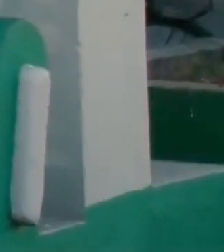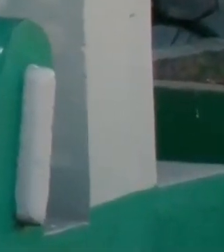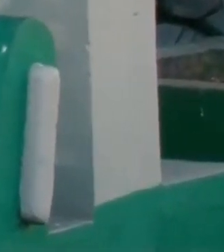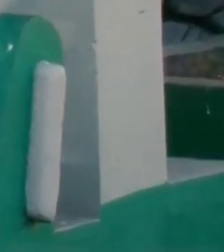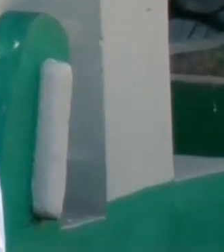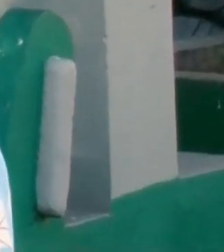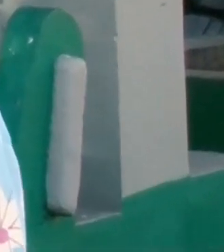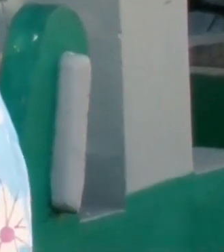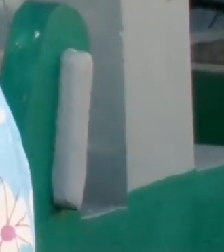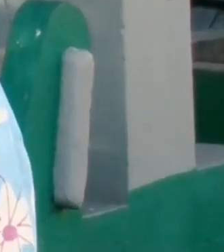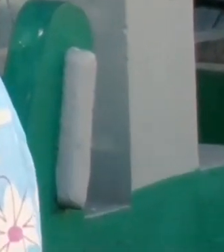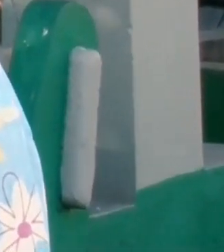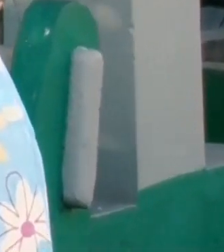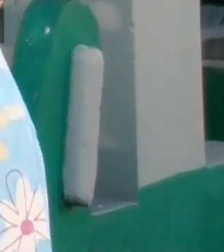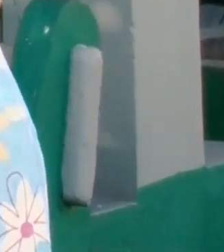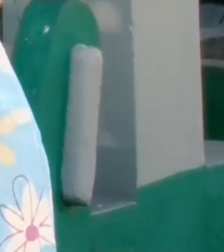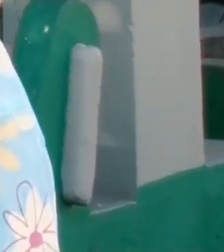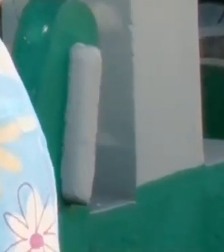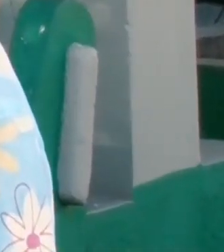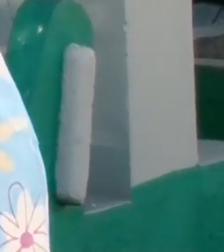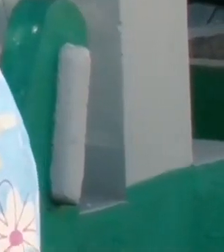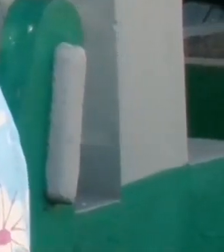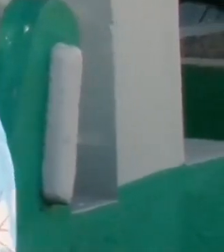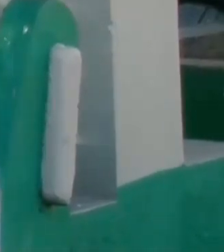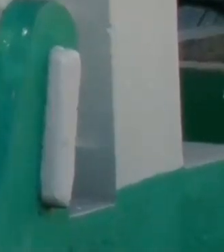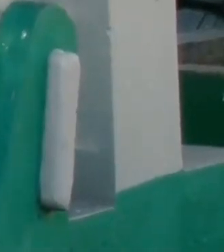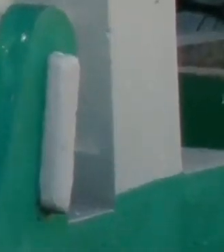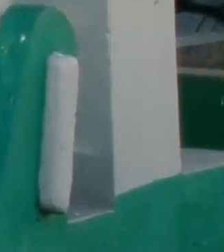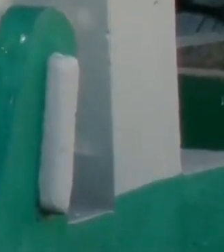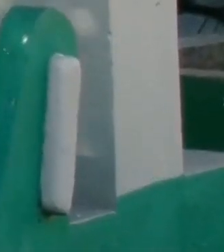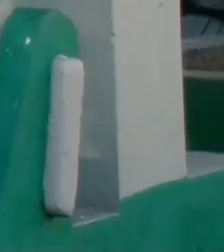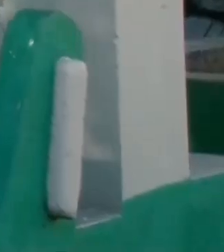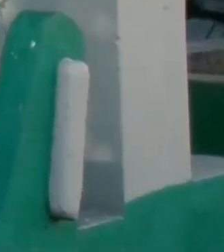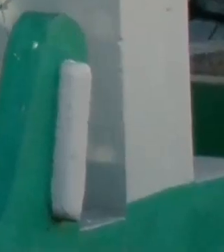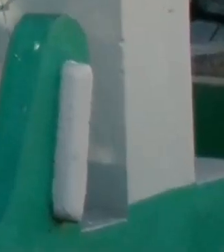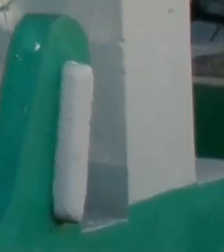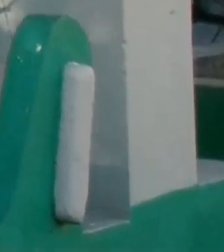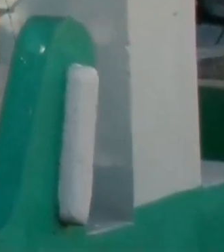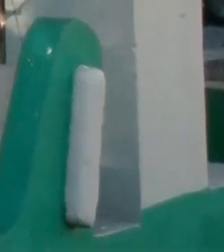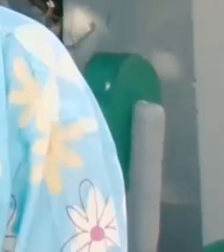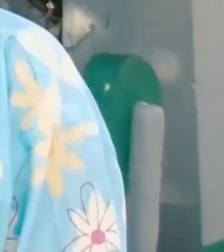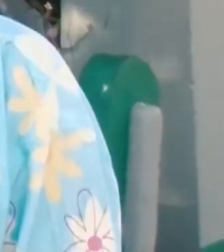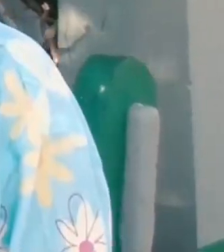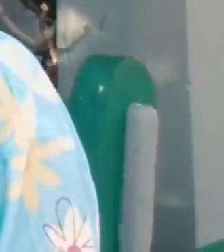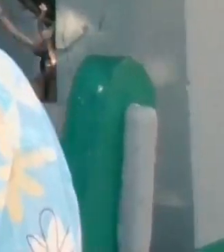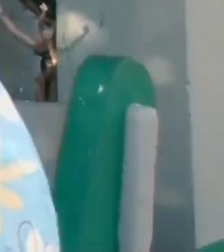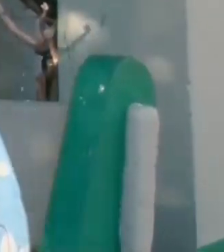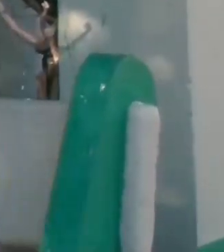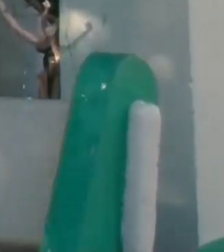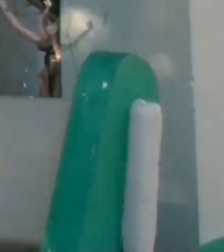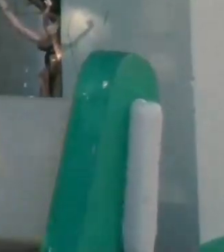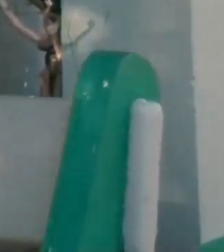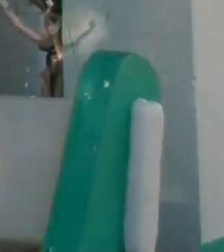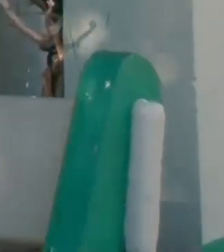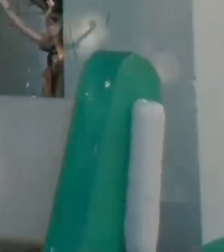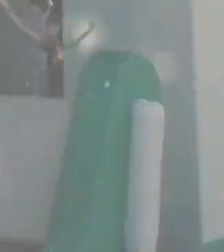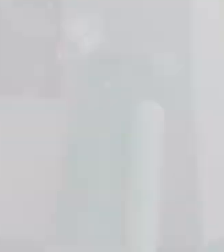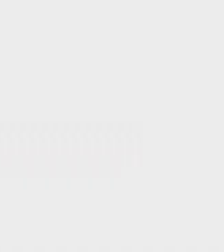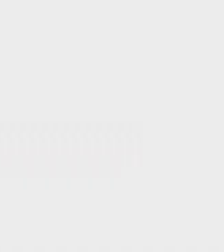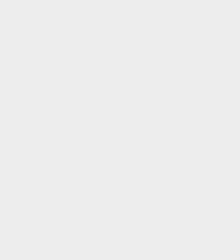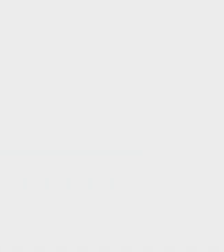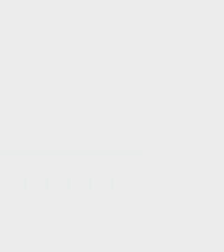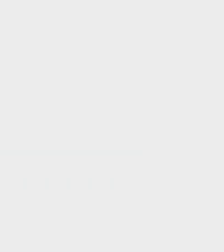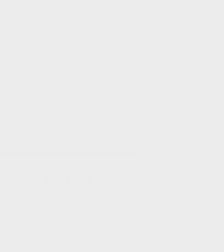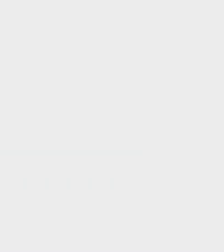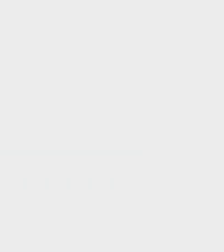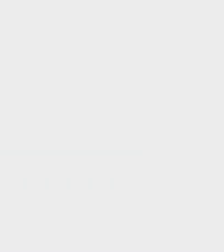foi fundado para homenagear o dia 8 de março, o Dia Internacional da Mulher. Eu tenho honra de ser mestre do grupo